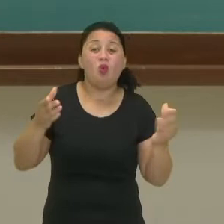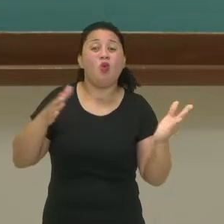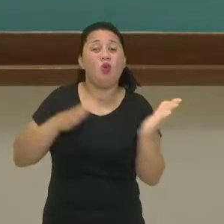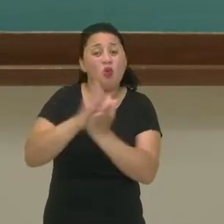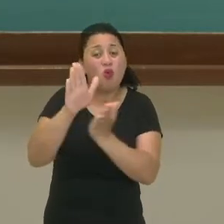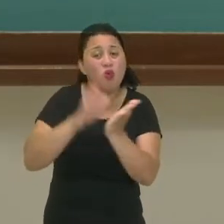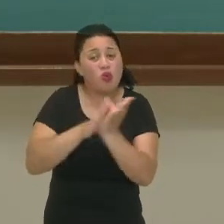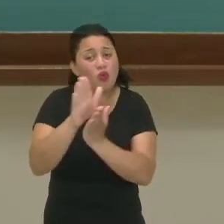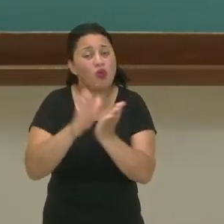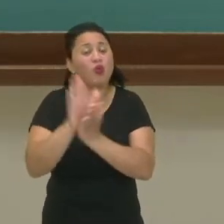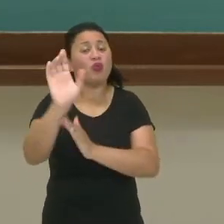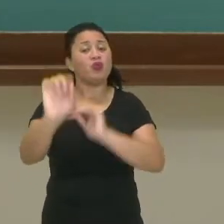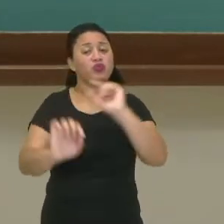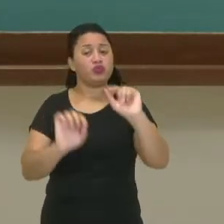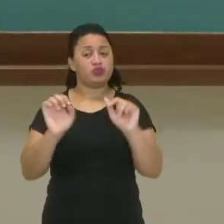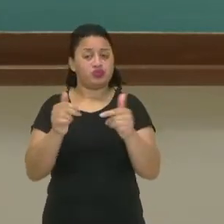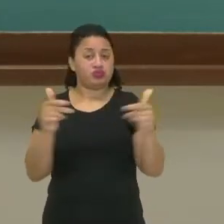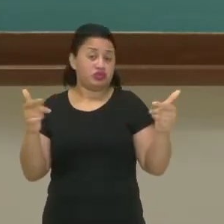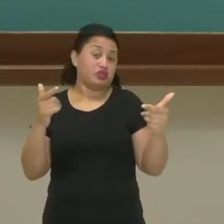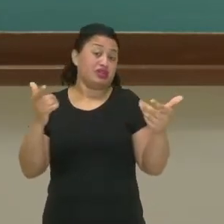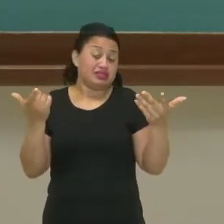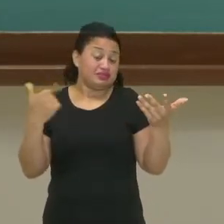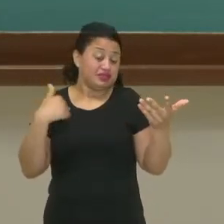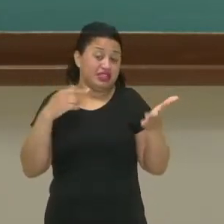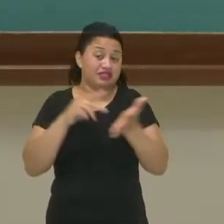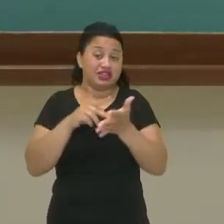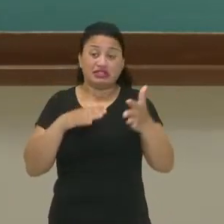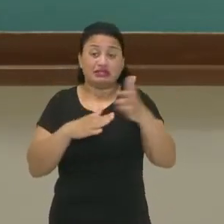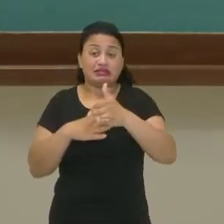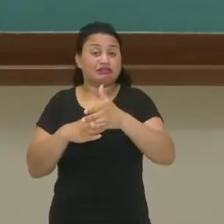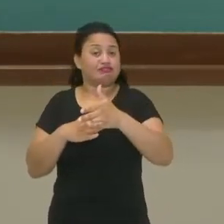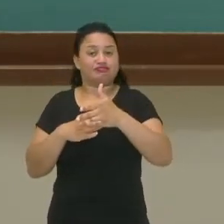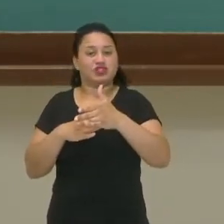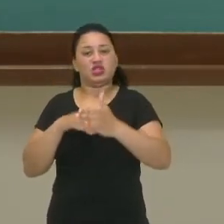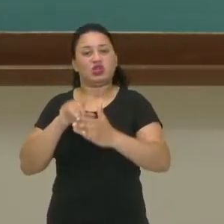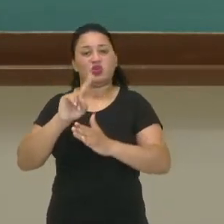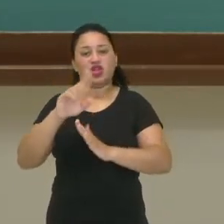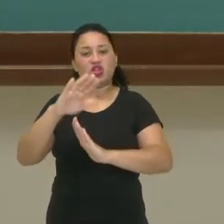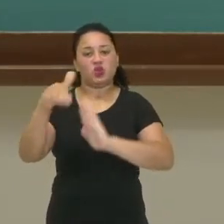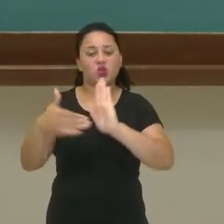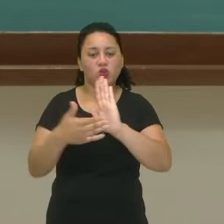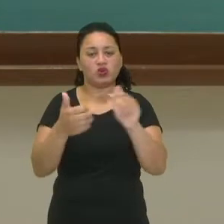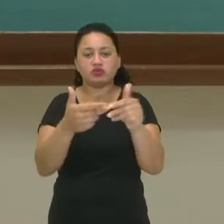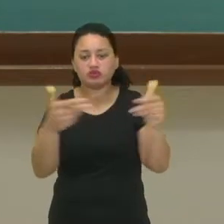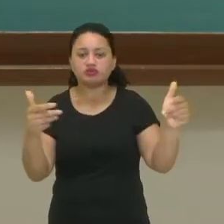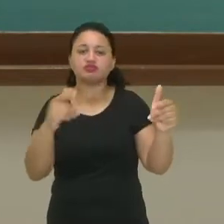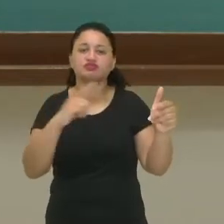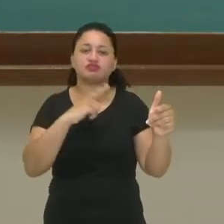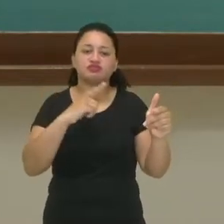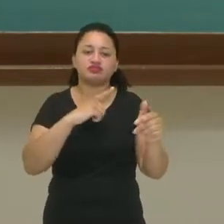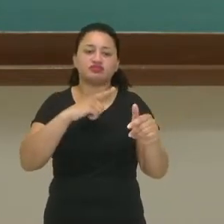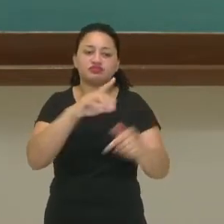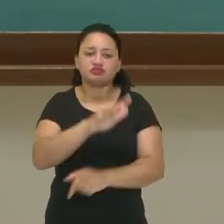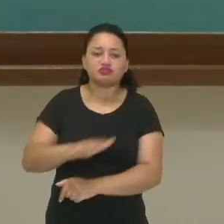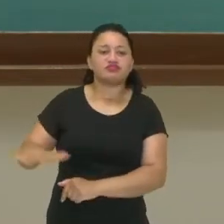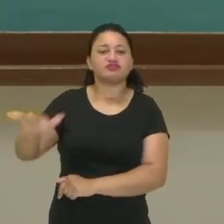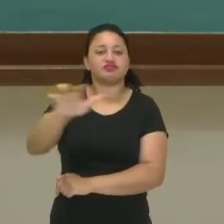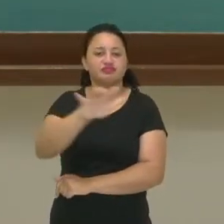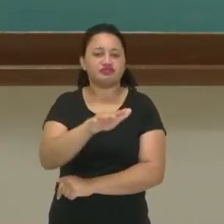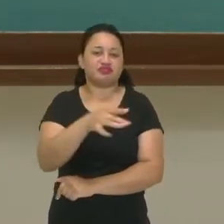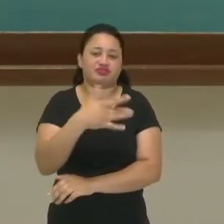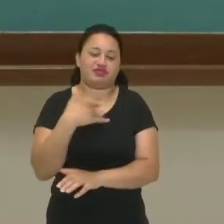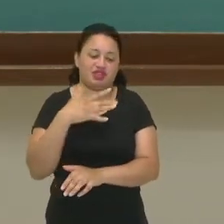daquilo que é limitado. Porque nem todos os recursos que estão no meio, nosso